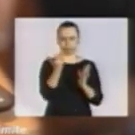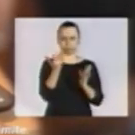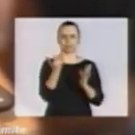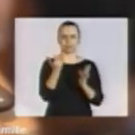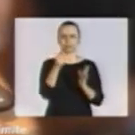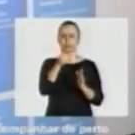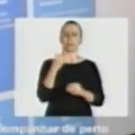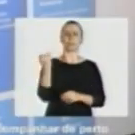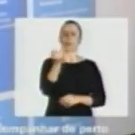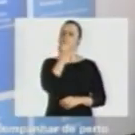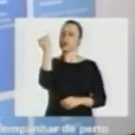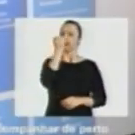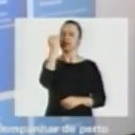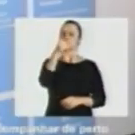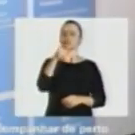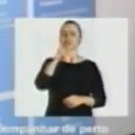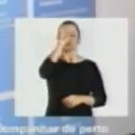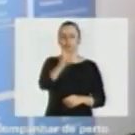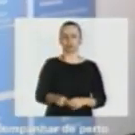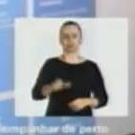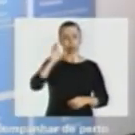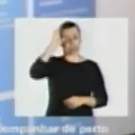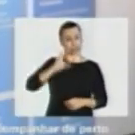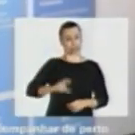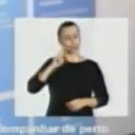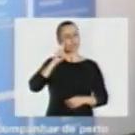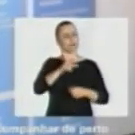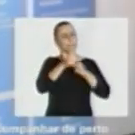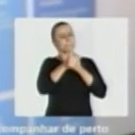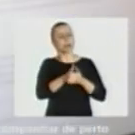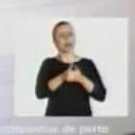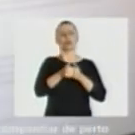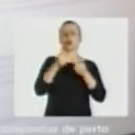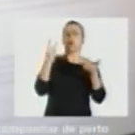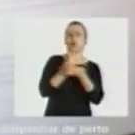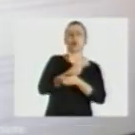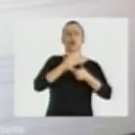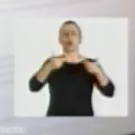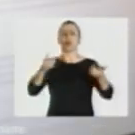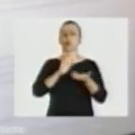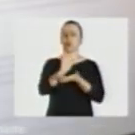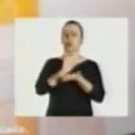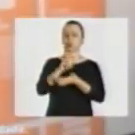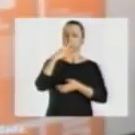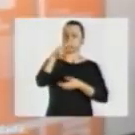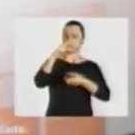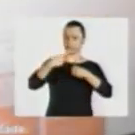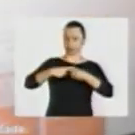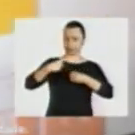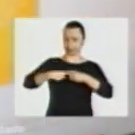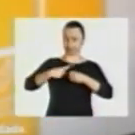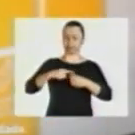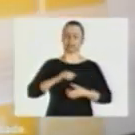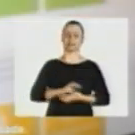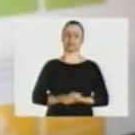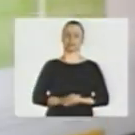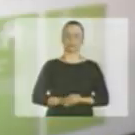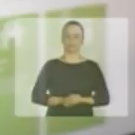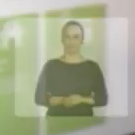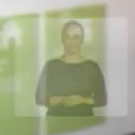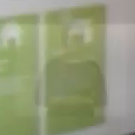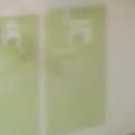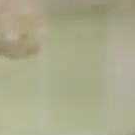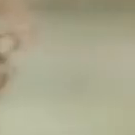limite uma importante ferramenta para que o cidadão possa acompanhar de perto as ações e investimentos em sua